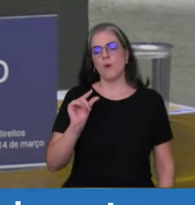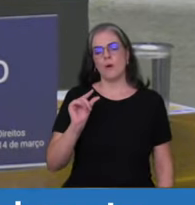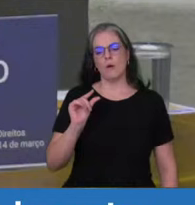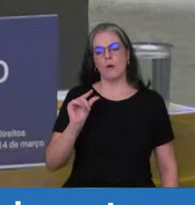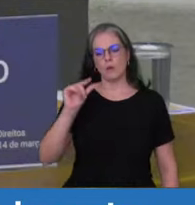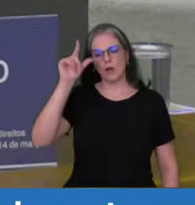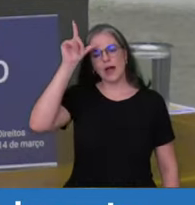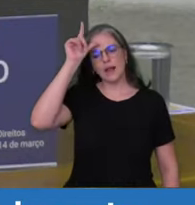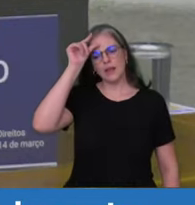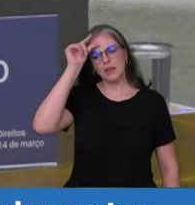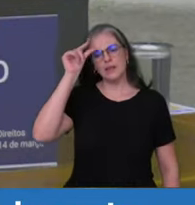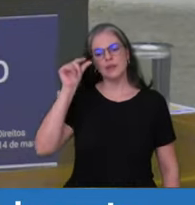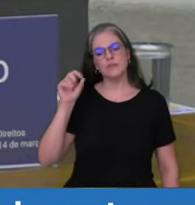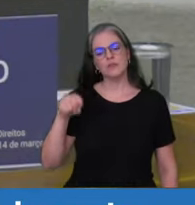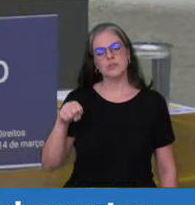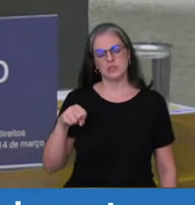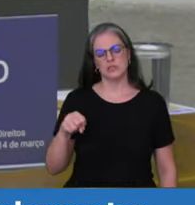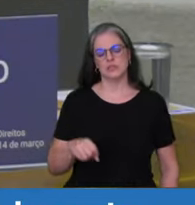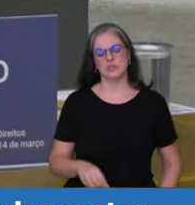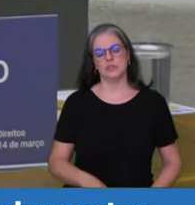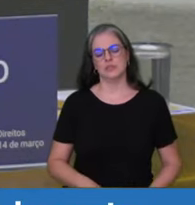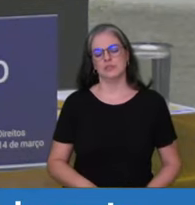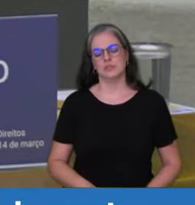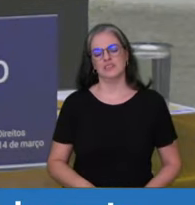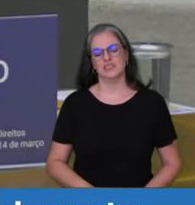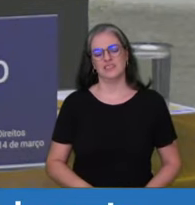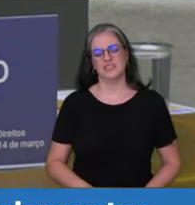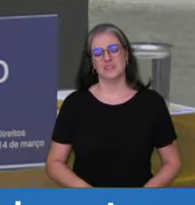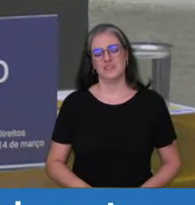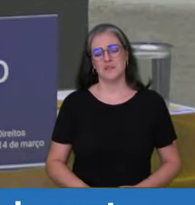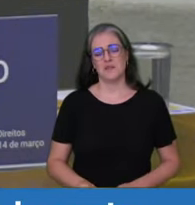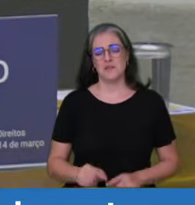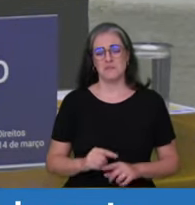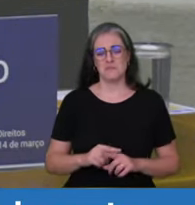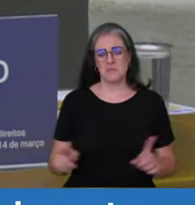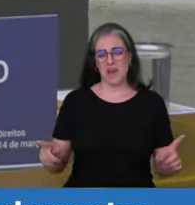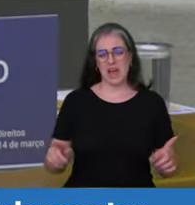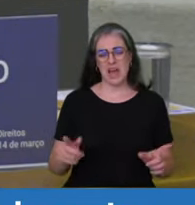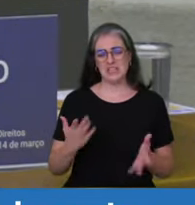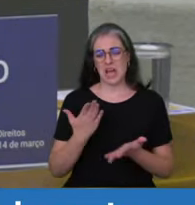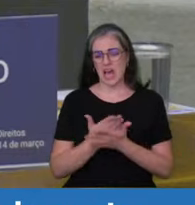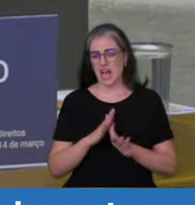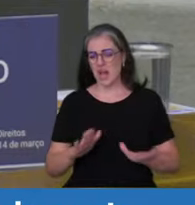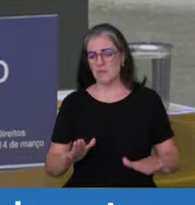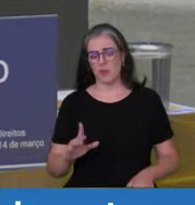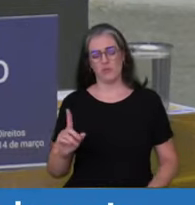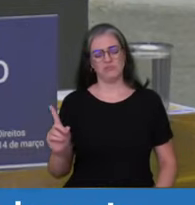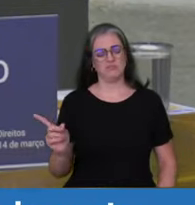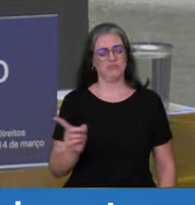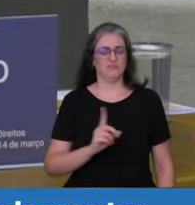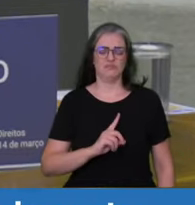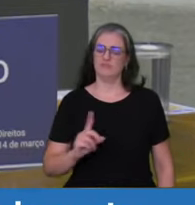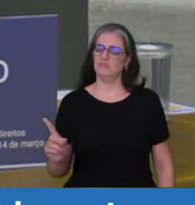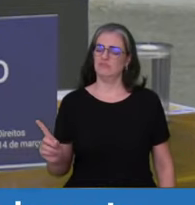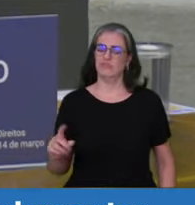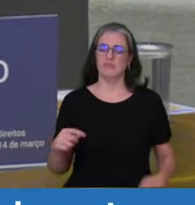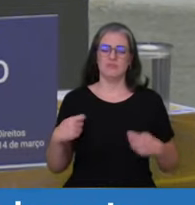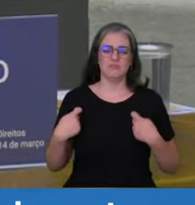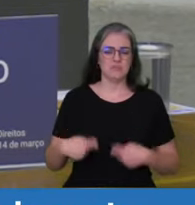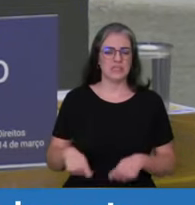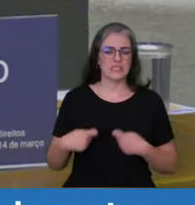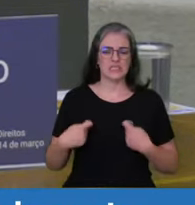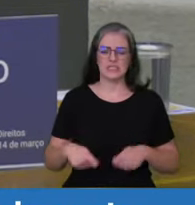que exigir justiça ainda é preciso. A gente vira agora para um momento em que essas